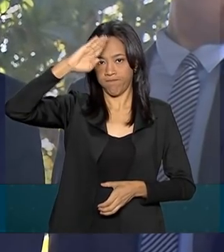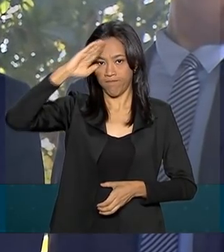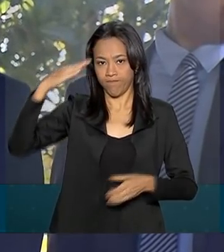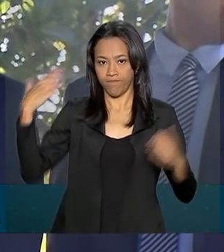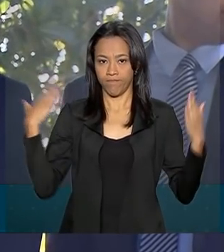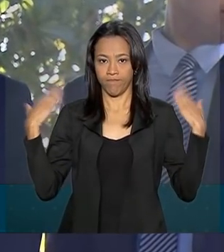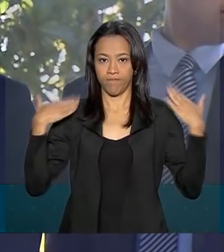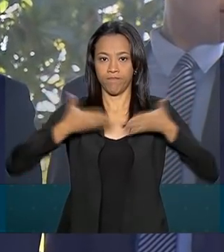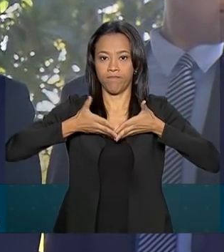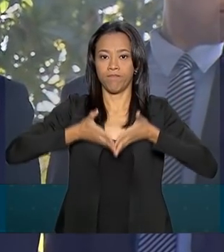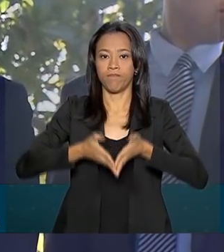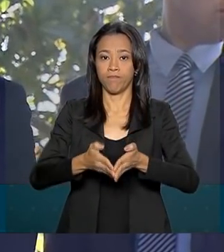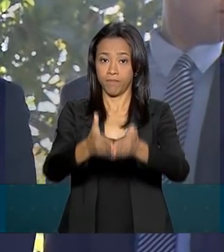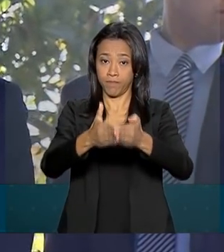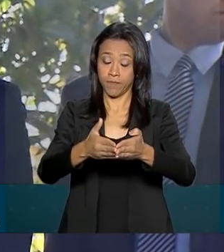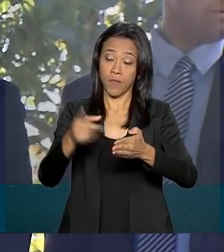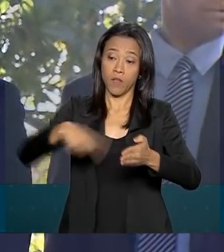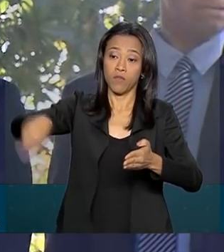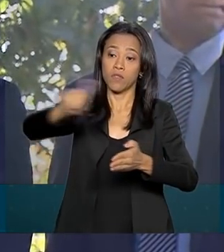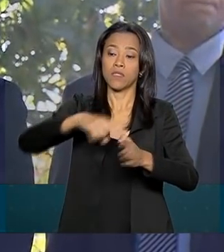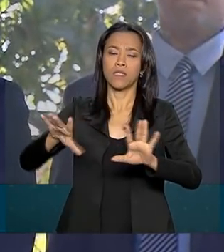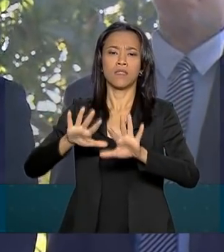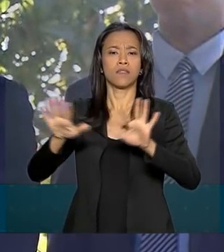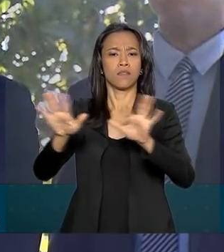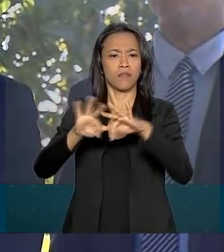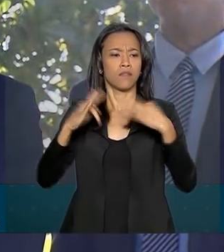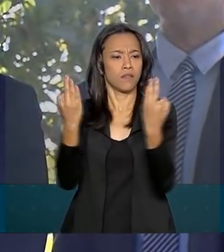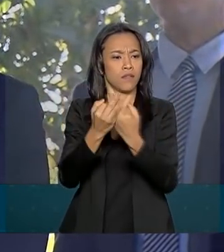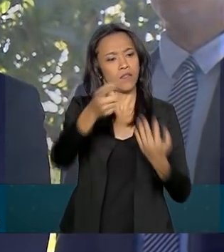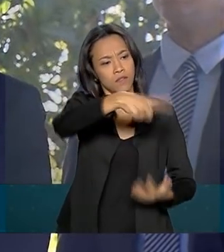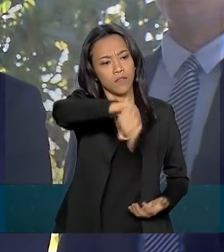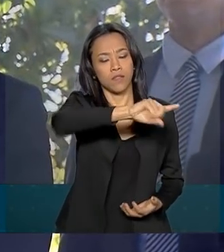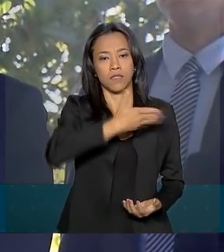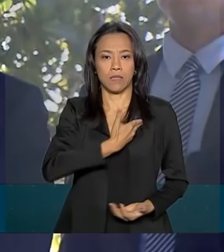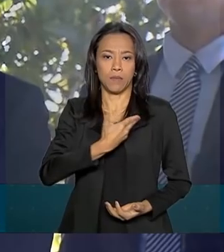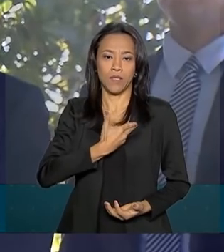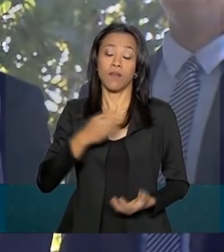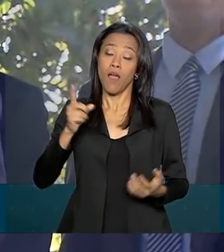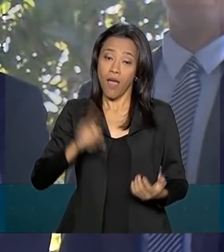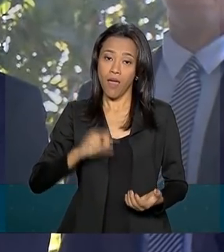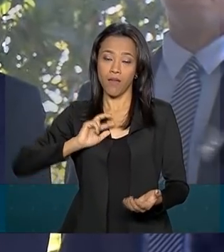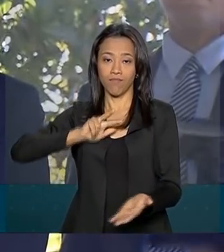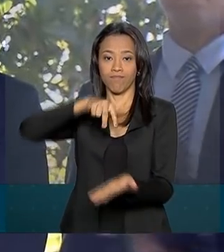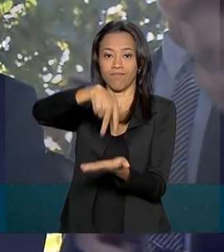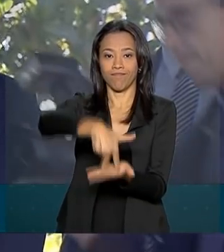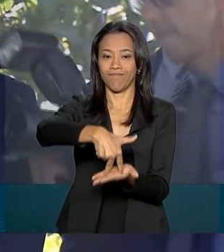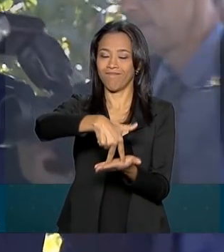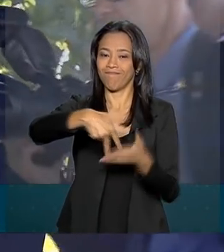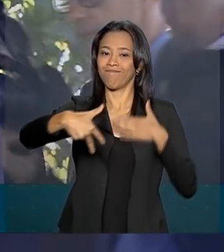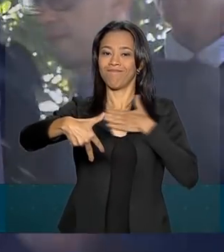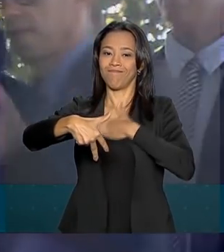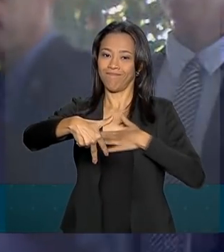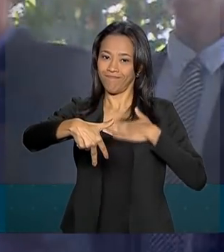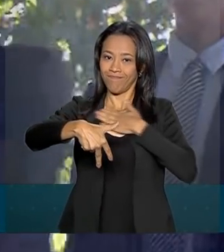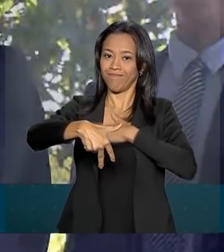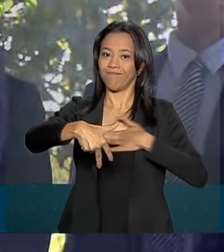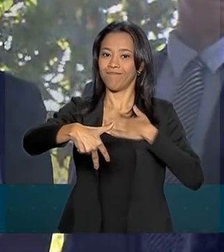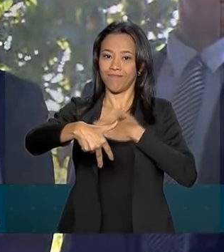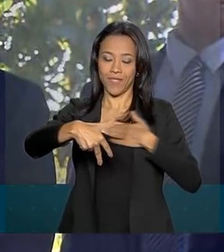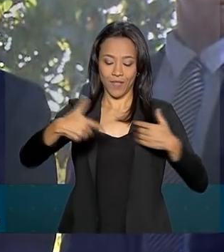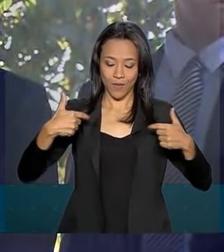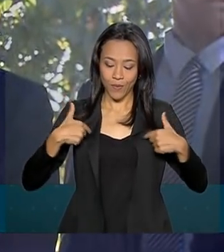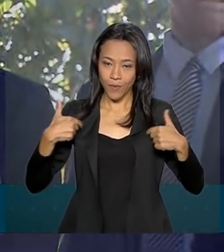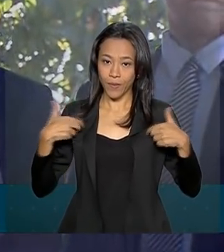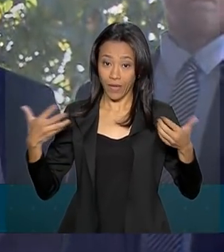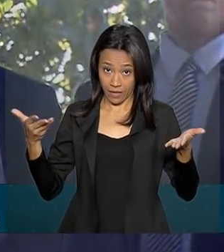e amigos, é com satisfação que estou à frente dessa formatura nesse